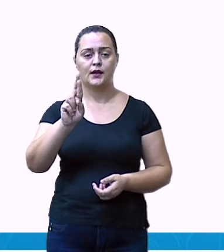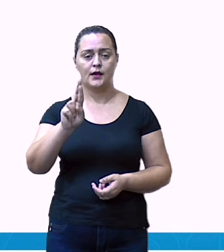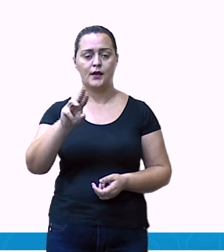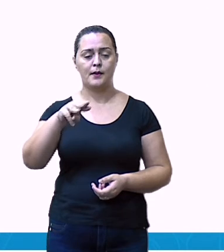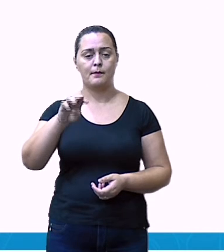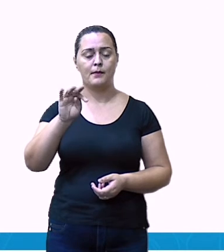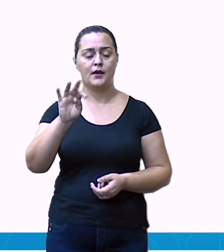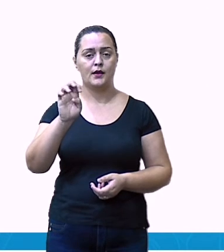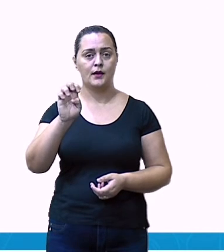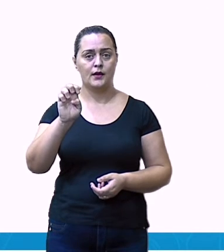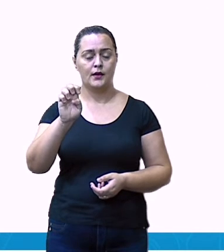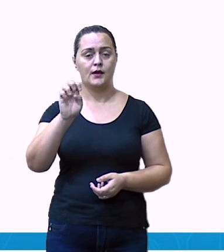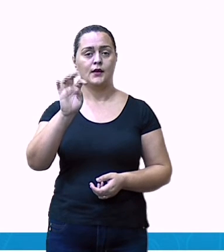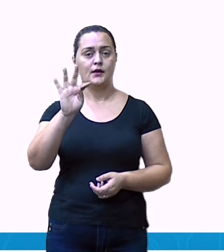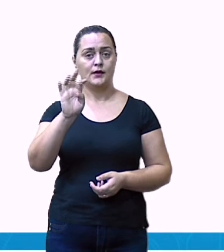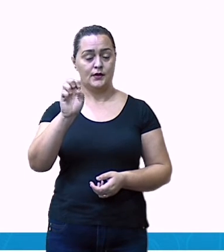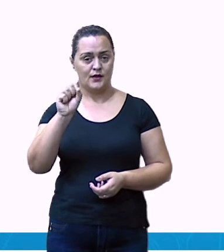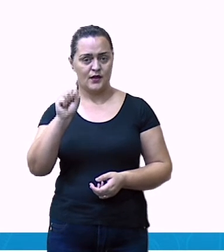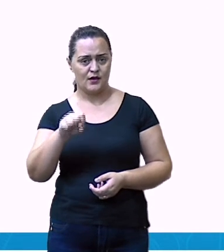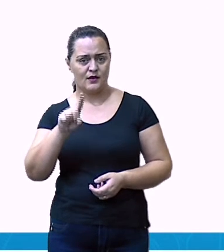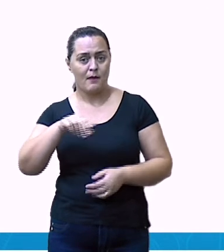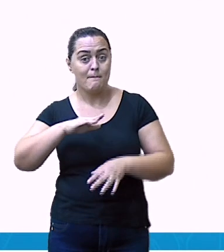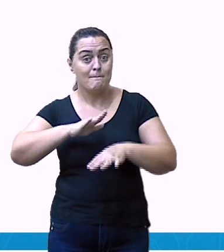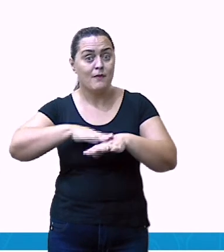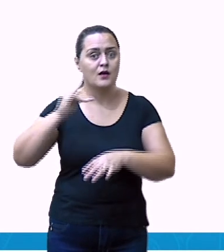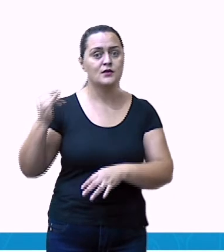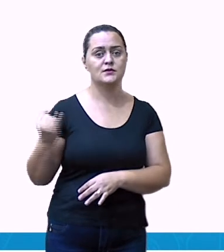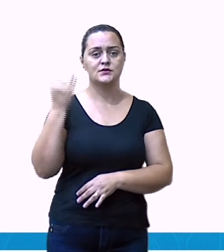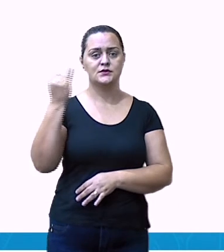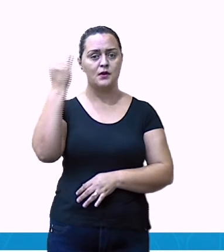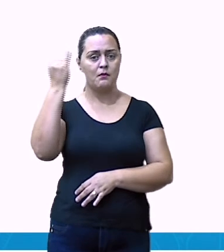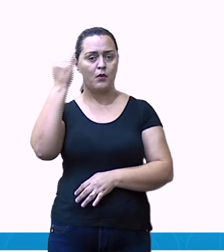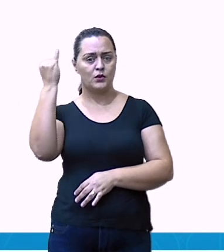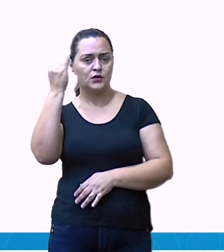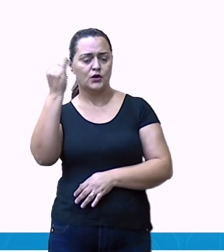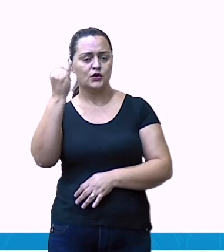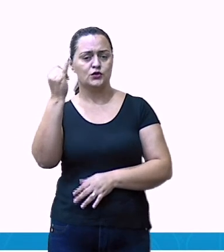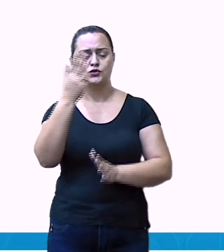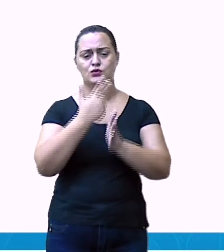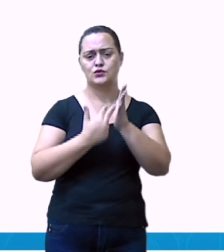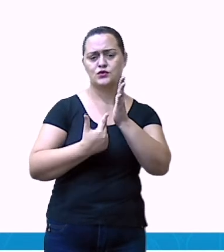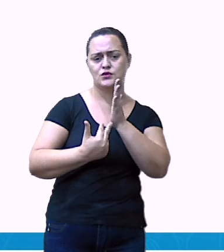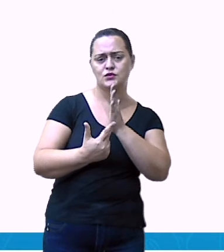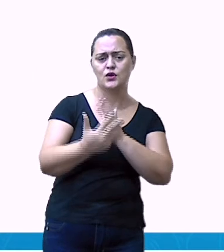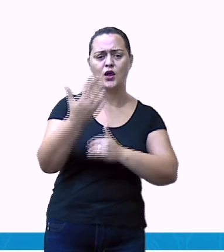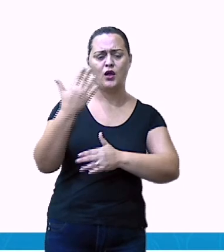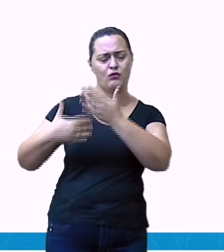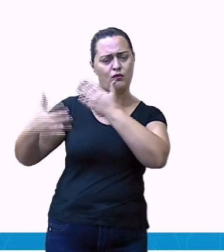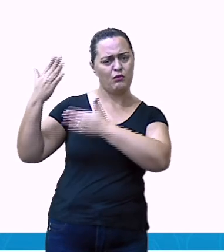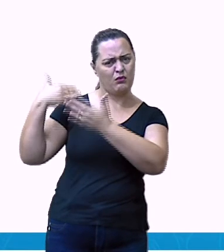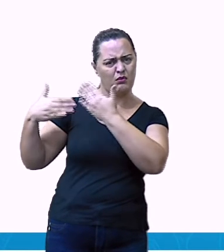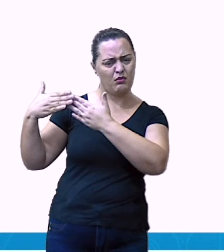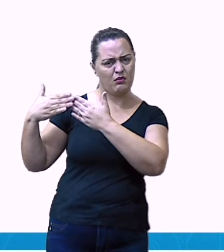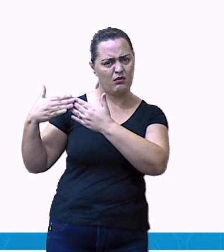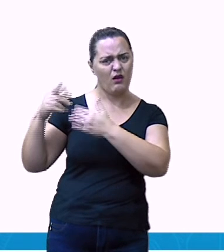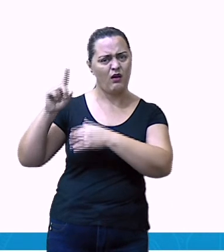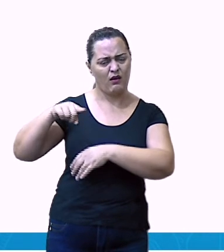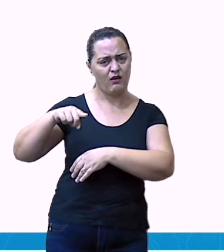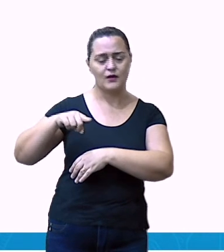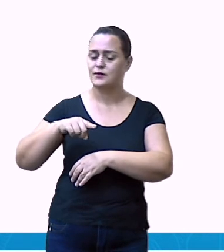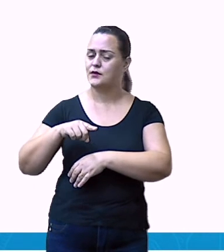mais atual e mais utilizada? Aí não, né, pessoal? Cada uma tem a sua importância.